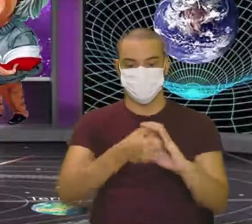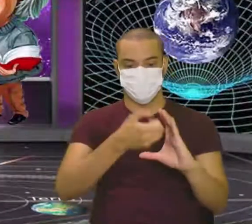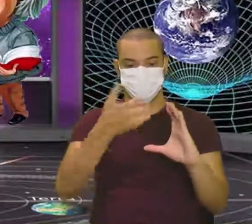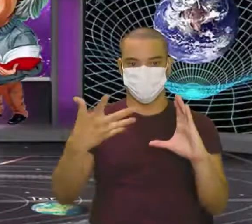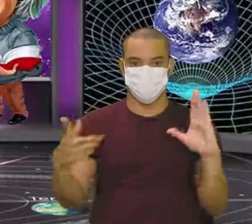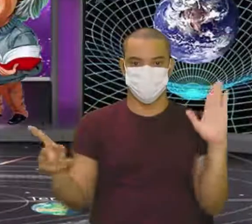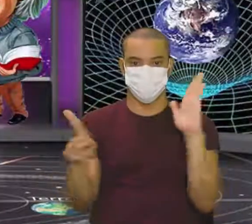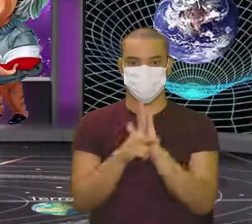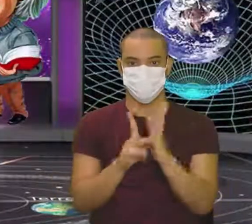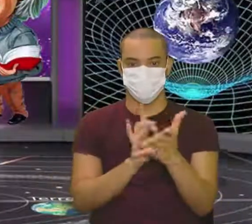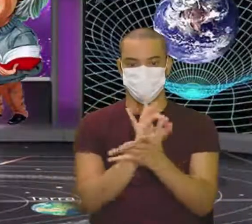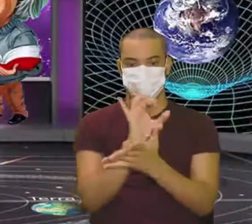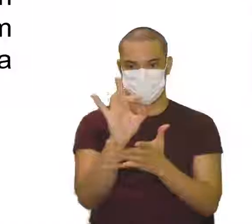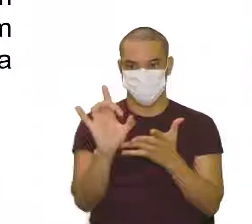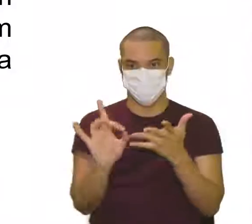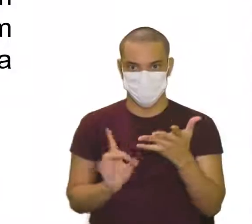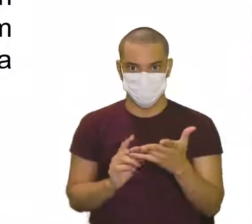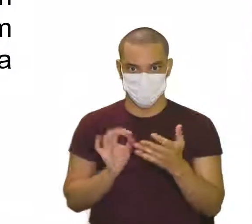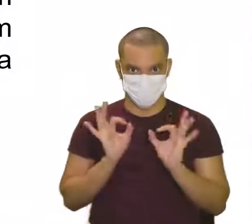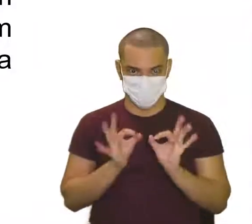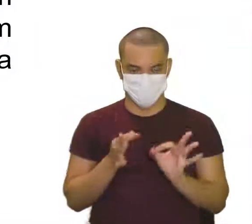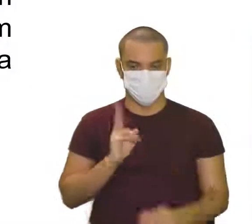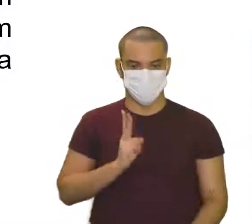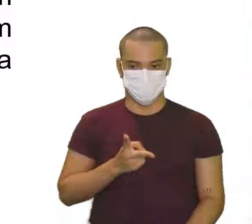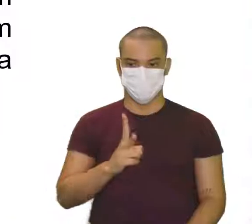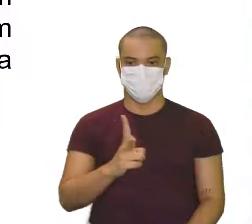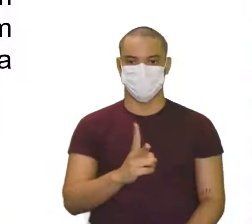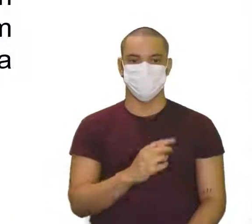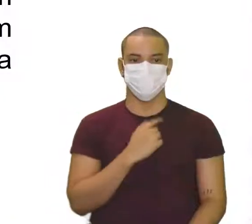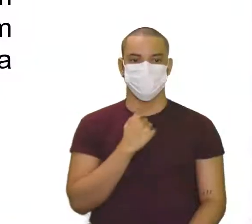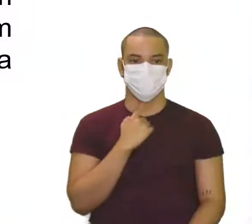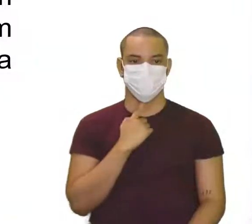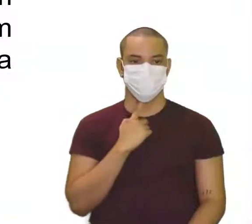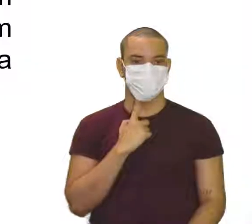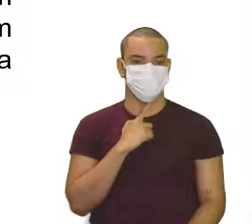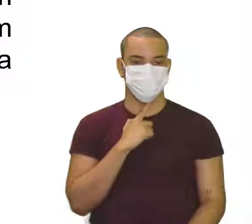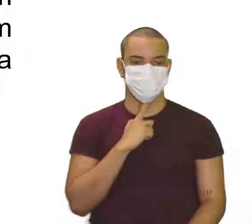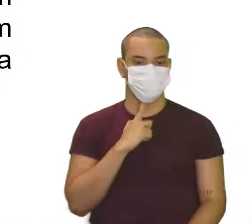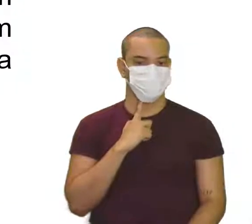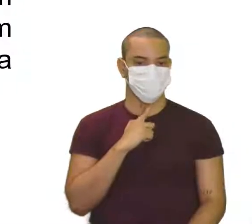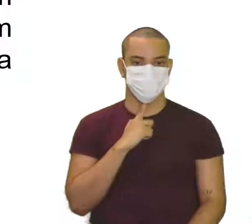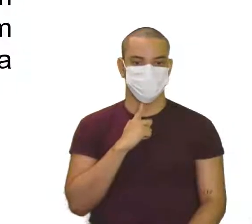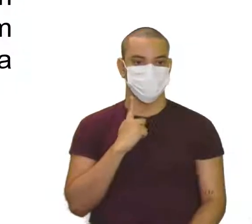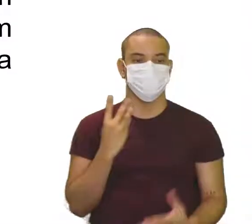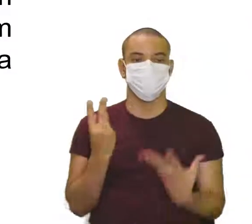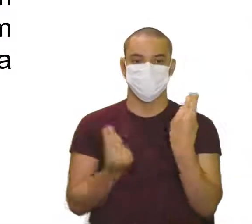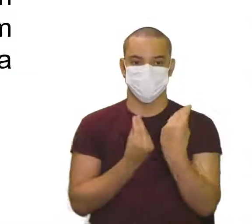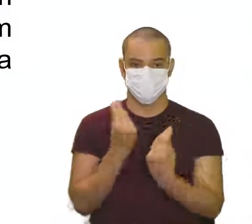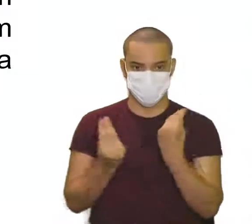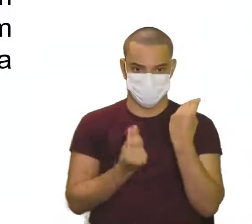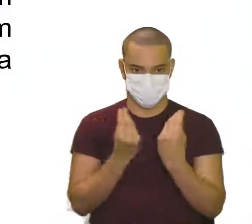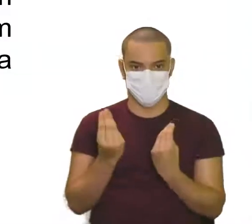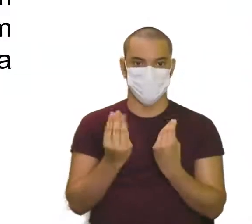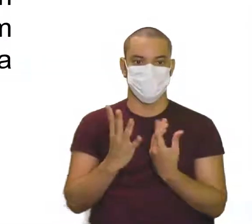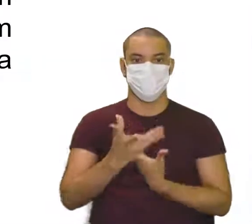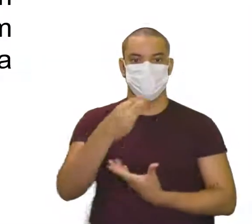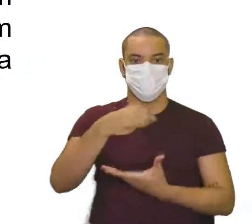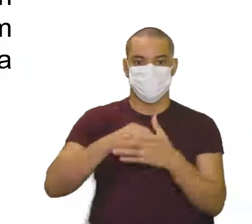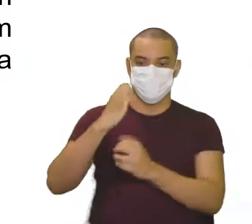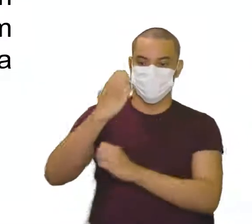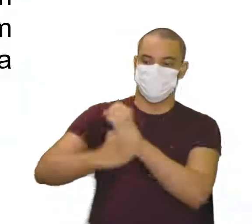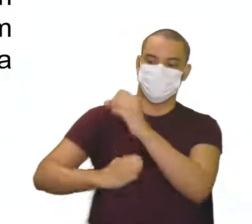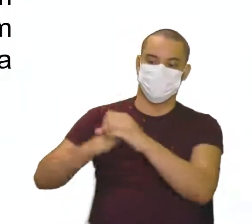características desse campo magnético. Vamos lá? Olha só. Como os elétrons e prótons possuem características